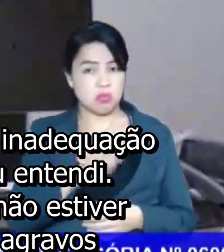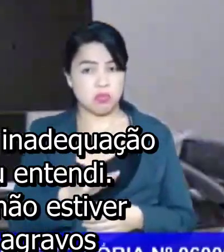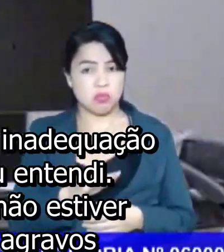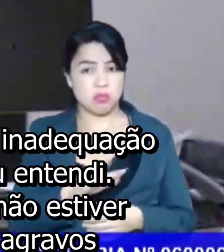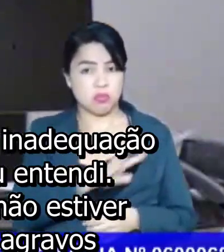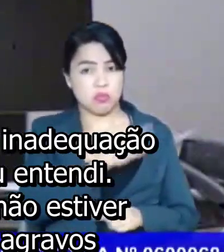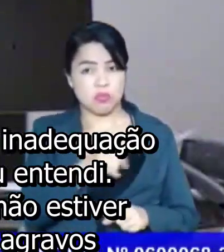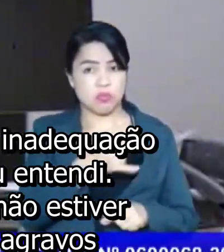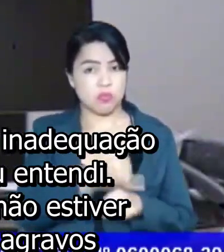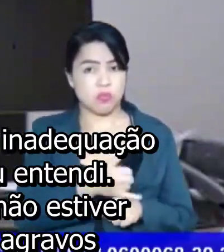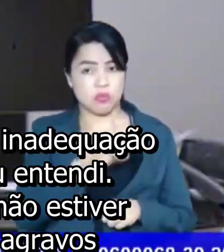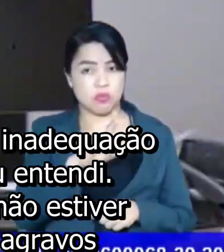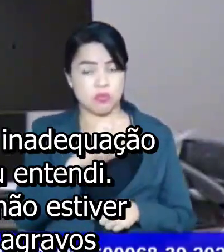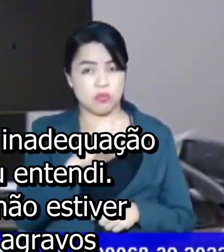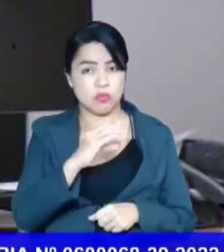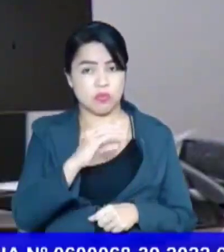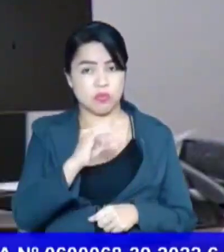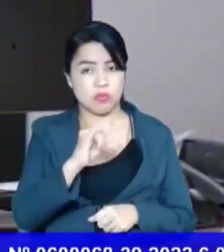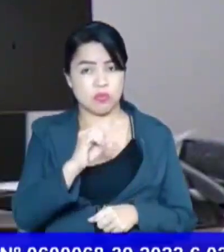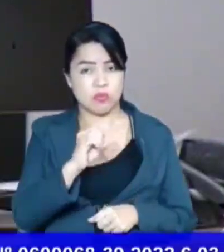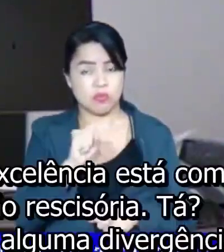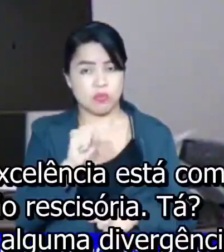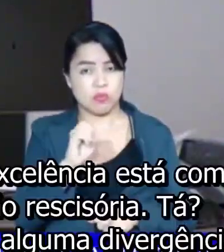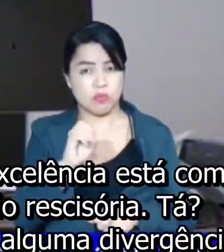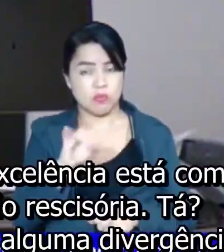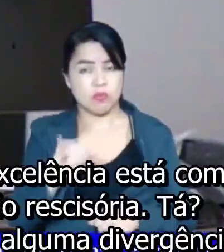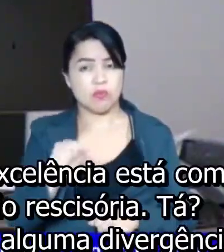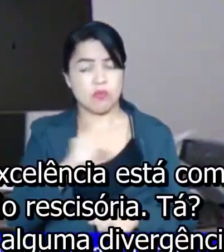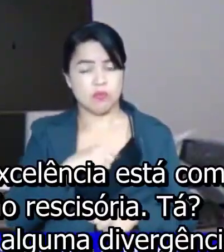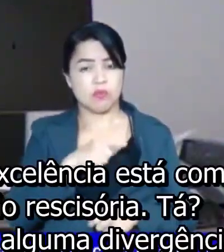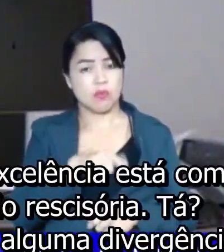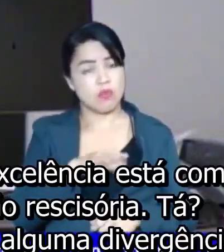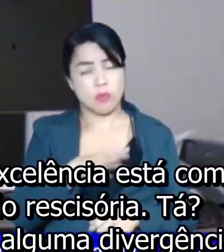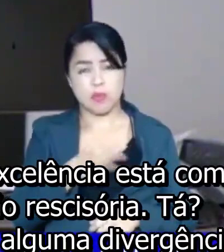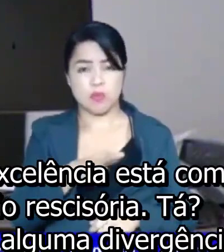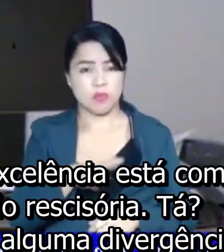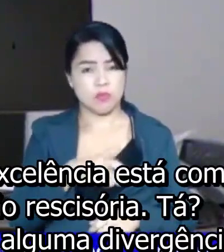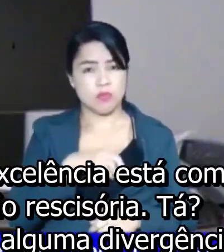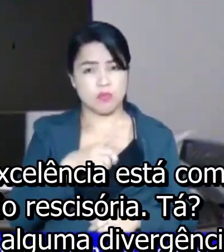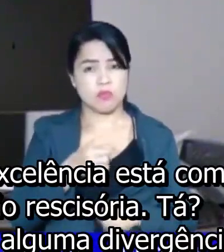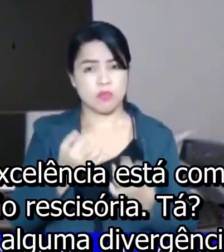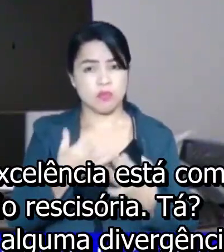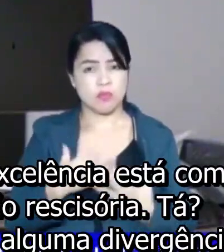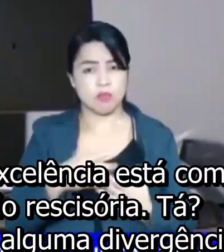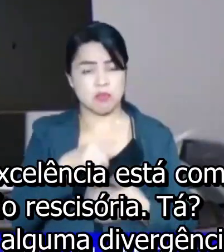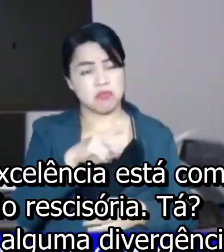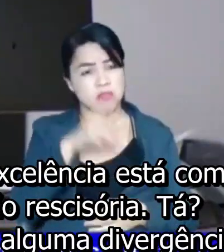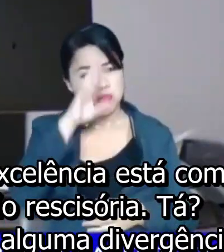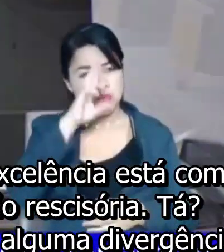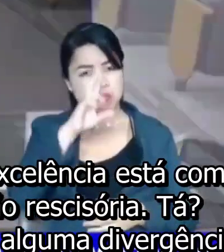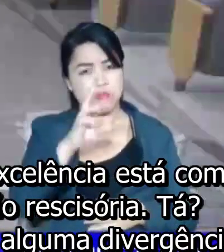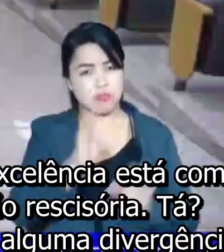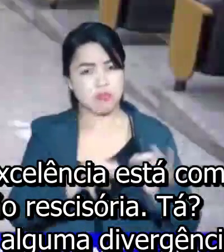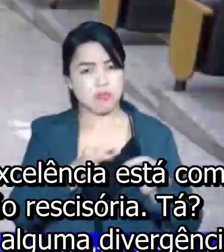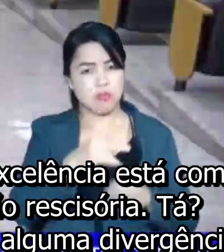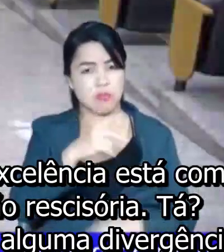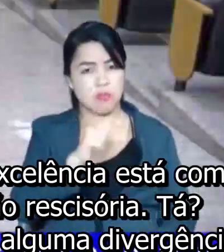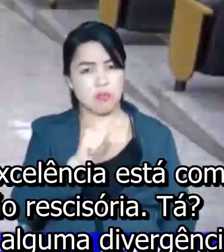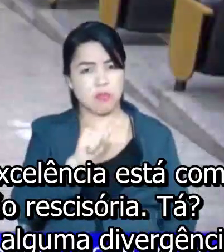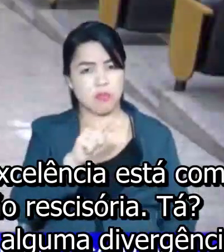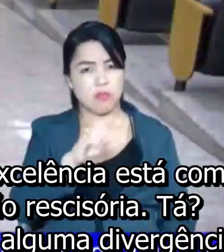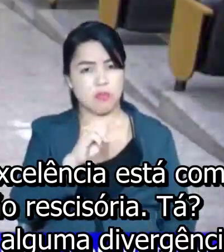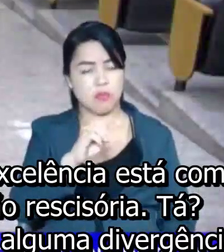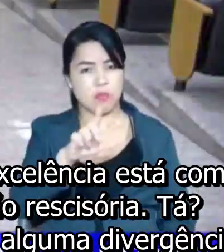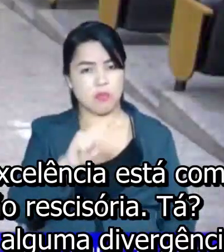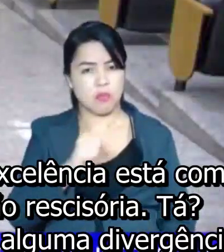conhecendo a ação rescisória, A está sua prejudicado os mesa, agravos. desembargador Seria João mais ou menos Lages. esse o deslinde. Mas aí, doutora Paola, Vossa Excelência está com a palavra. Tá,